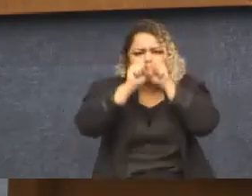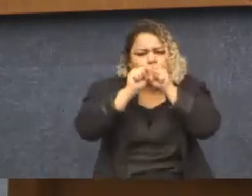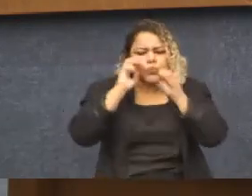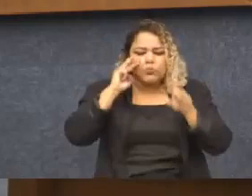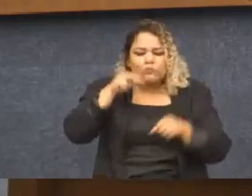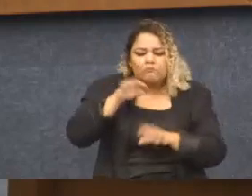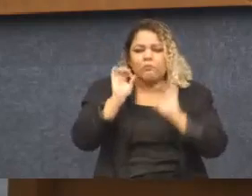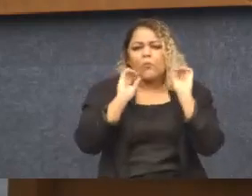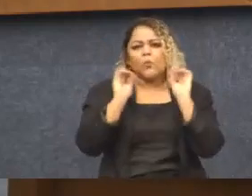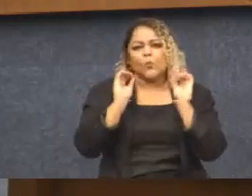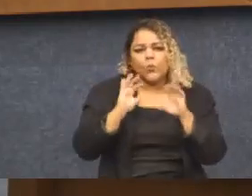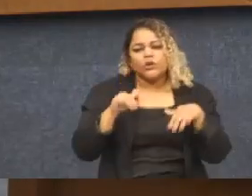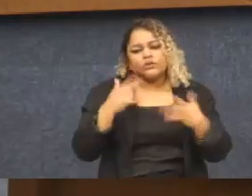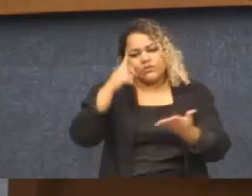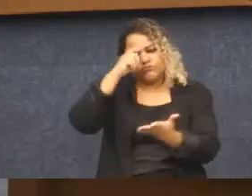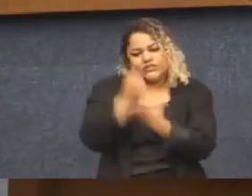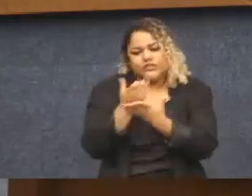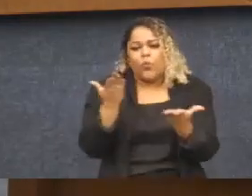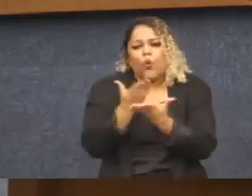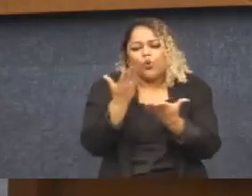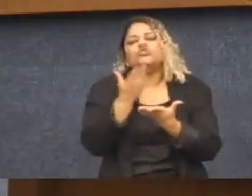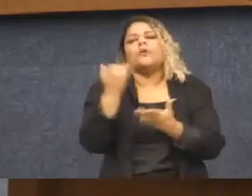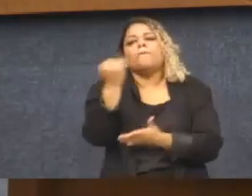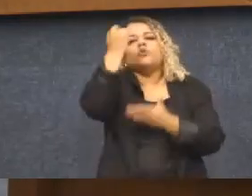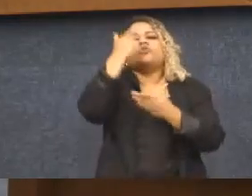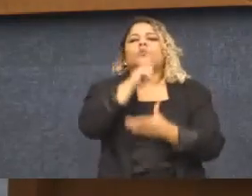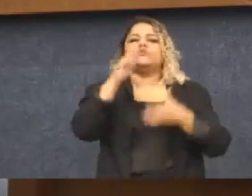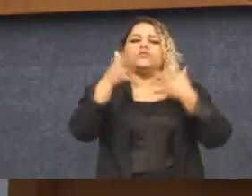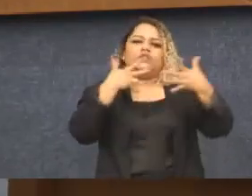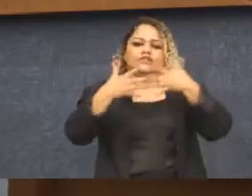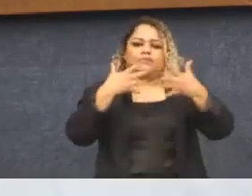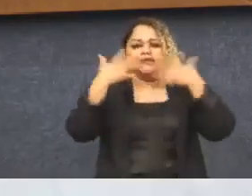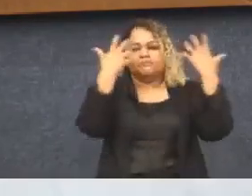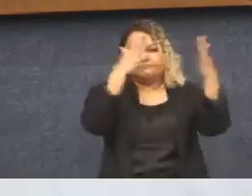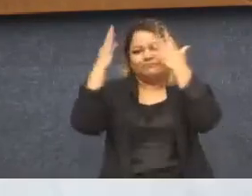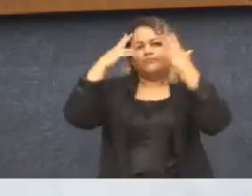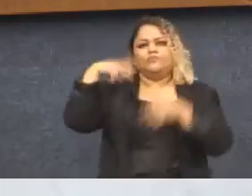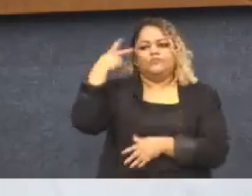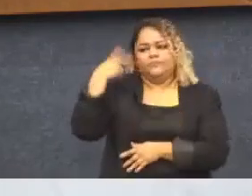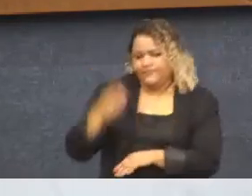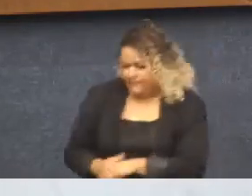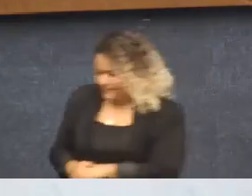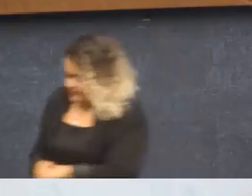a decisão faz com que a gente tenha transparência. Parabéns a todos os vereadores.